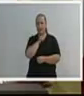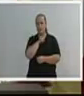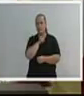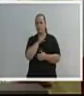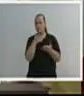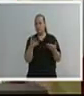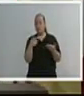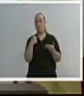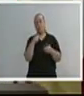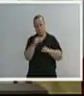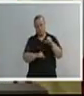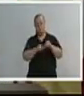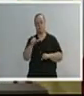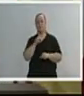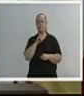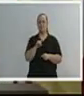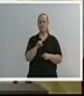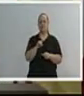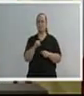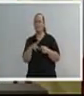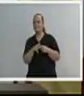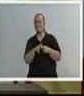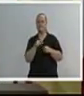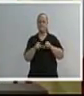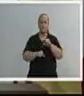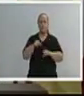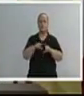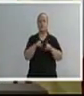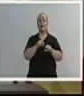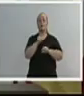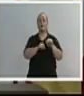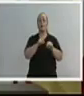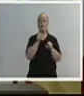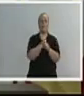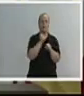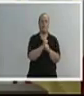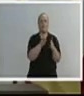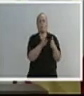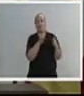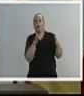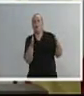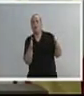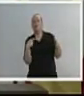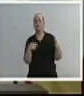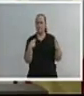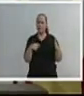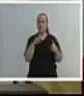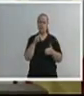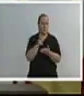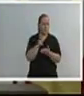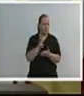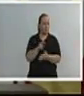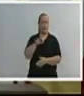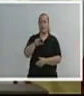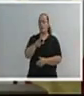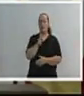uma modificação se você modificou a empresa, se você aumentou a empresa, ou se você modificou a estrutura da fábrica, se você